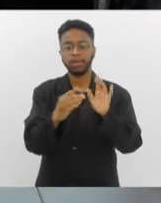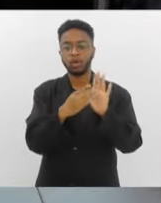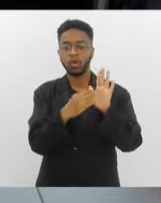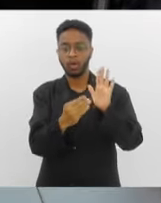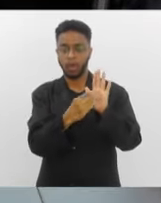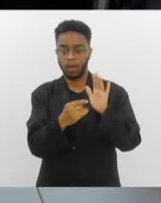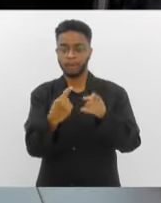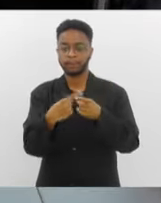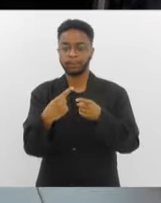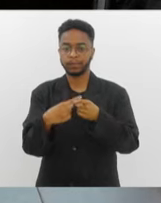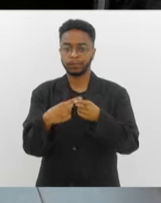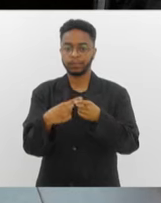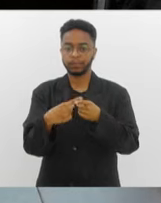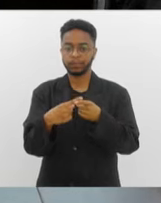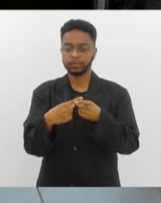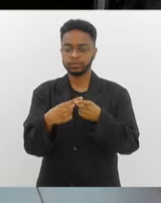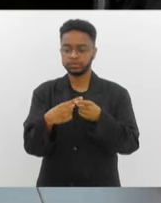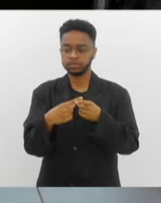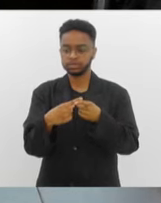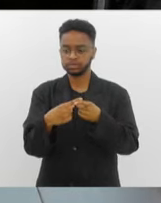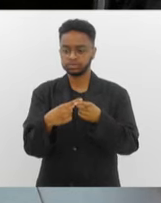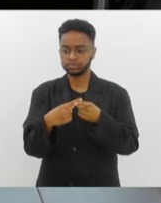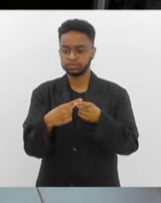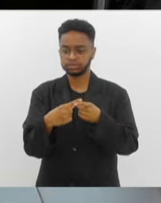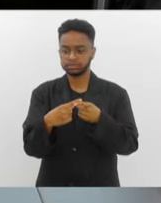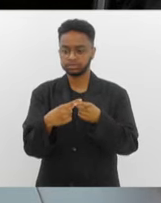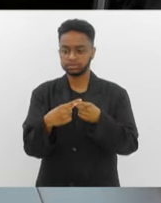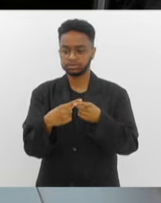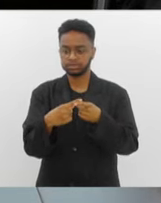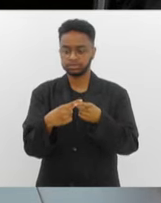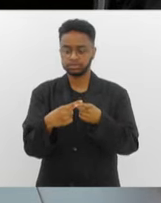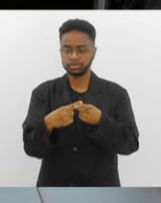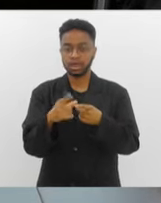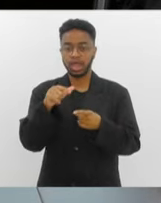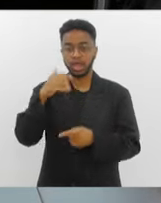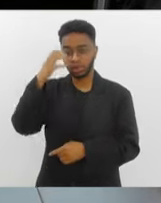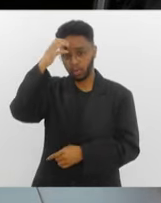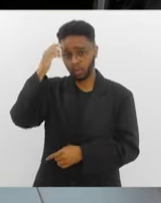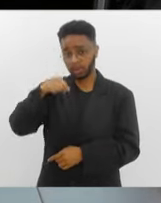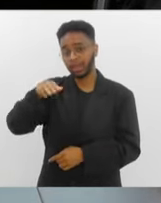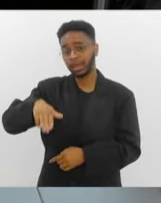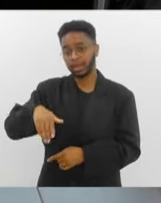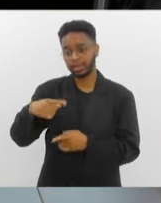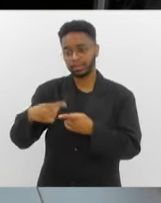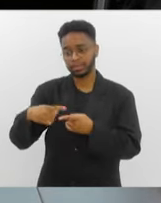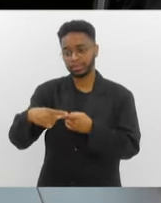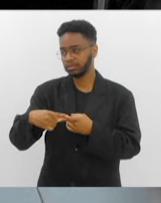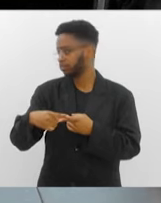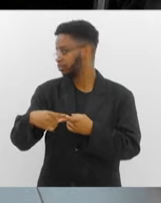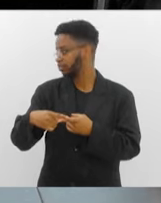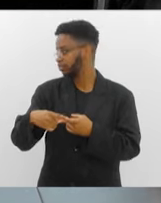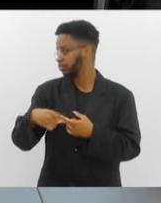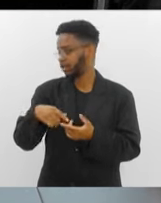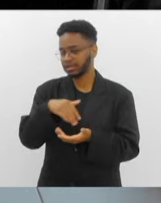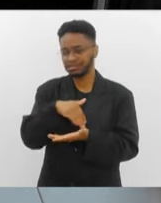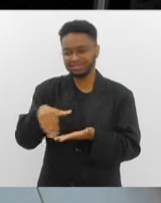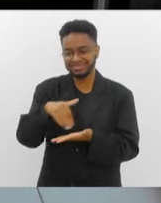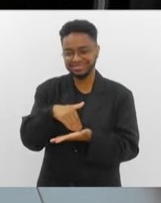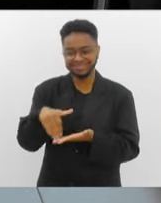Verdade. Passou a ser mais um dublê. Secretário. Culpa de quem, ó? Virou secretário, culpa exclusiva do doutor